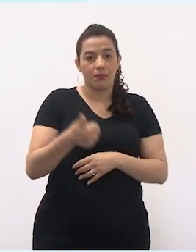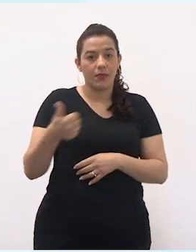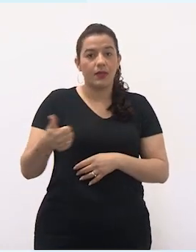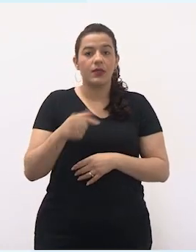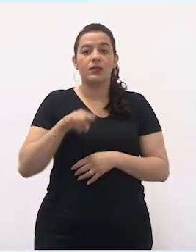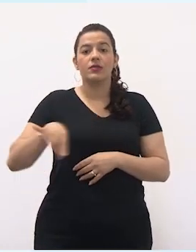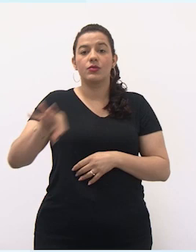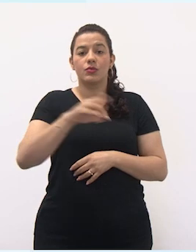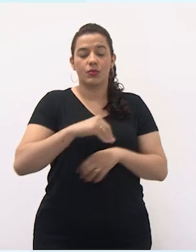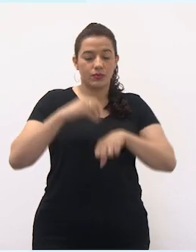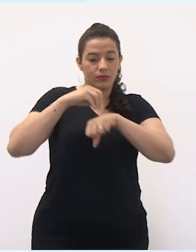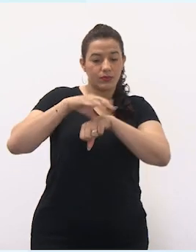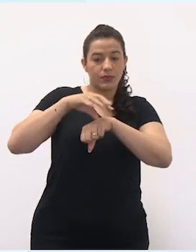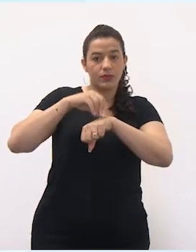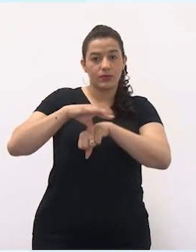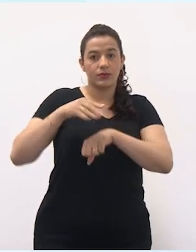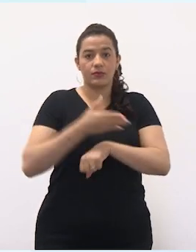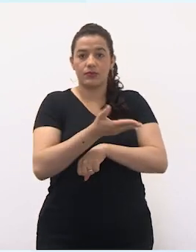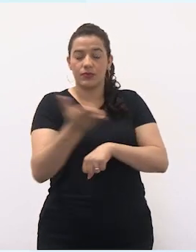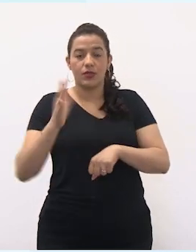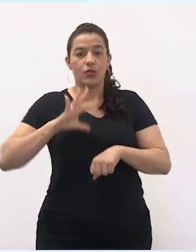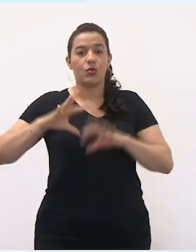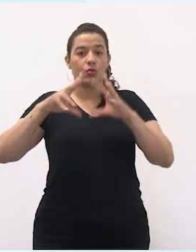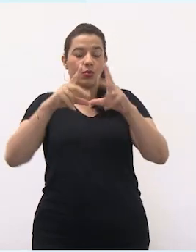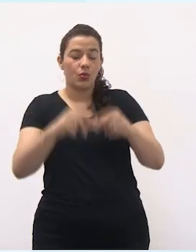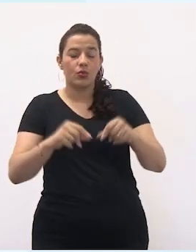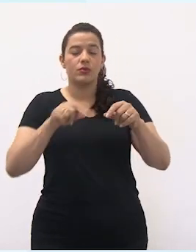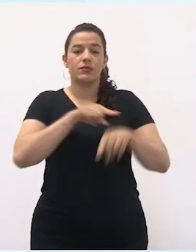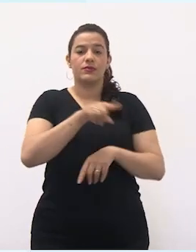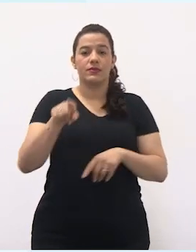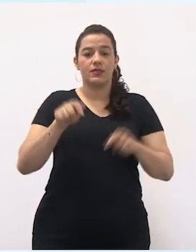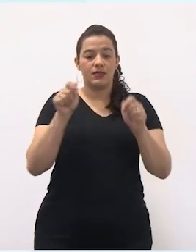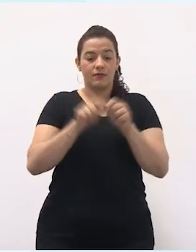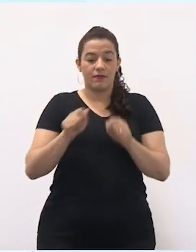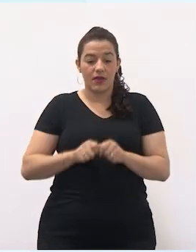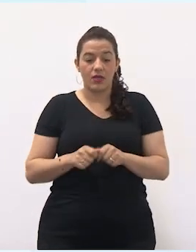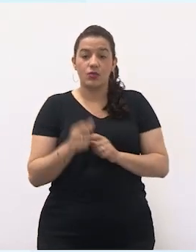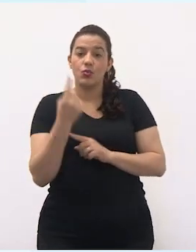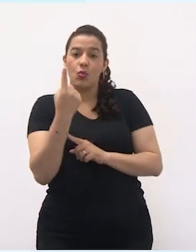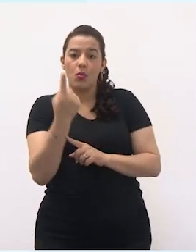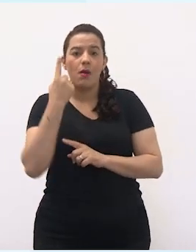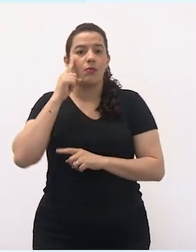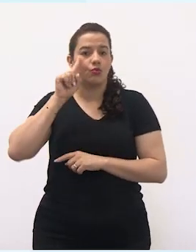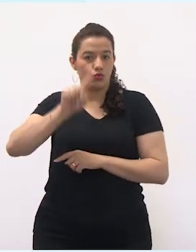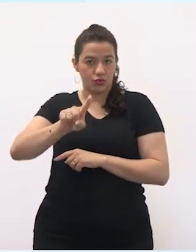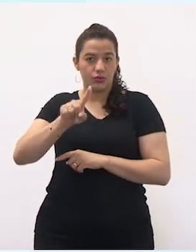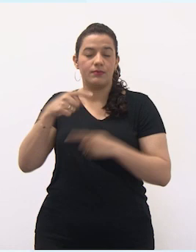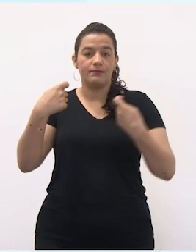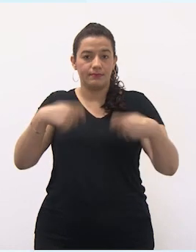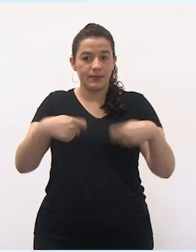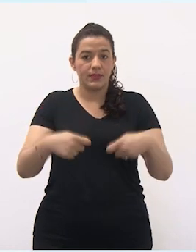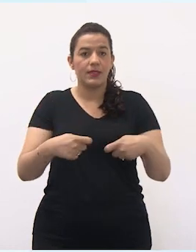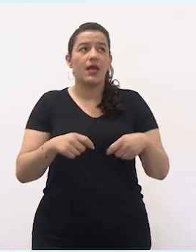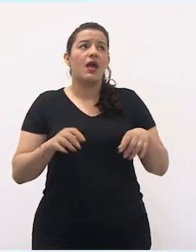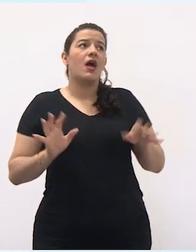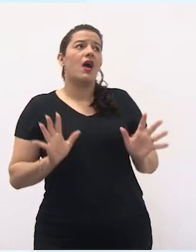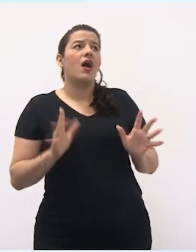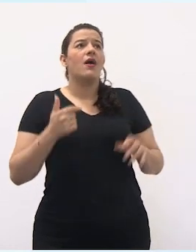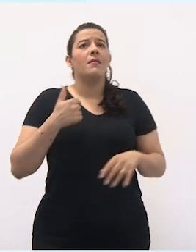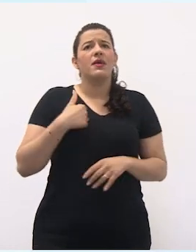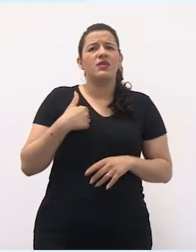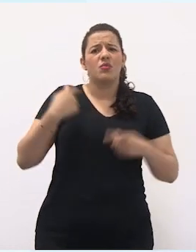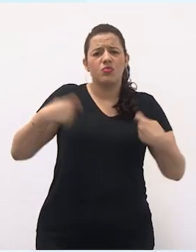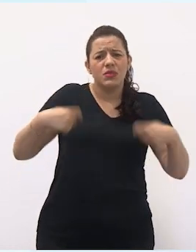sugeridas para toda a rede, para que todos realizem ao menos uma por dia. Ah, mas eu preciso